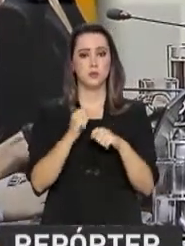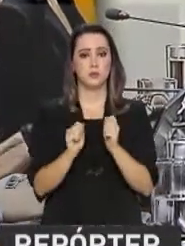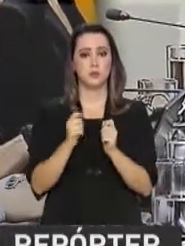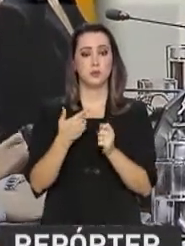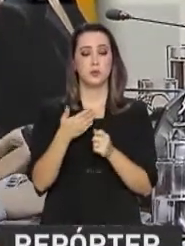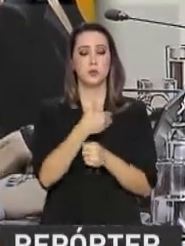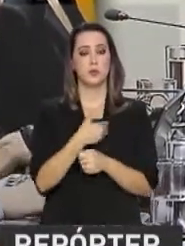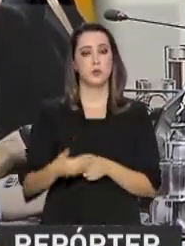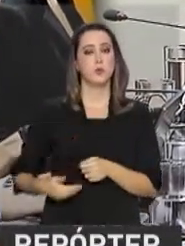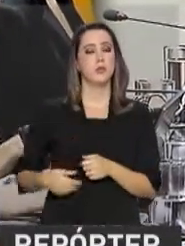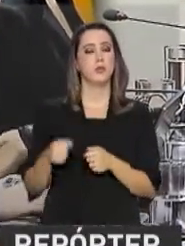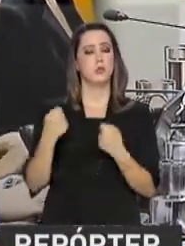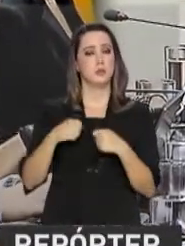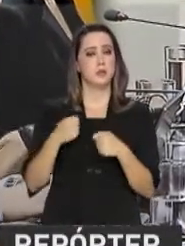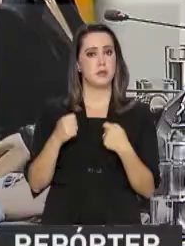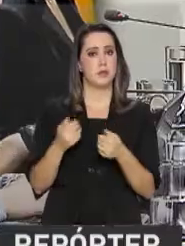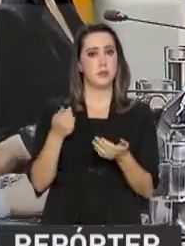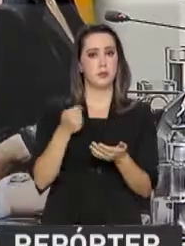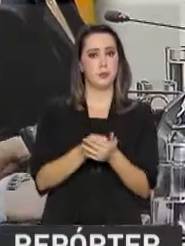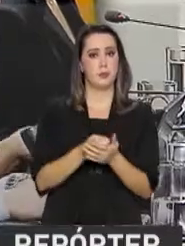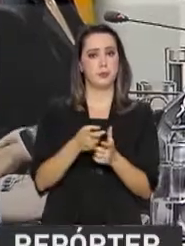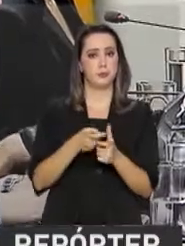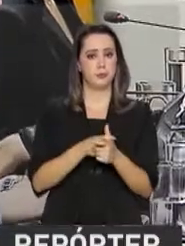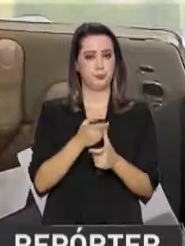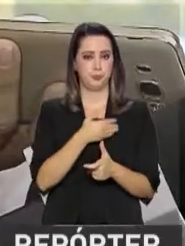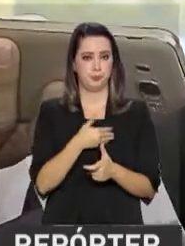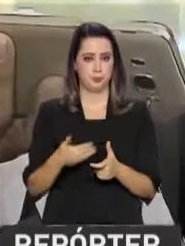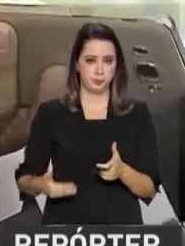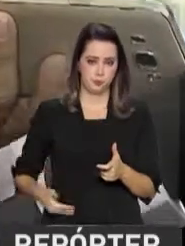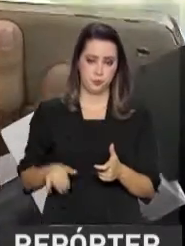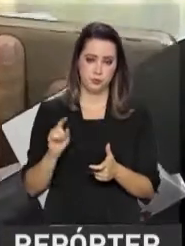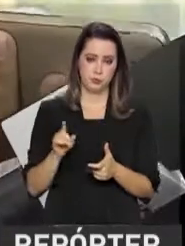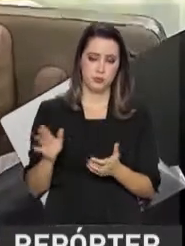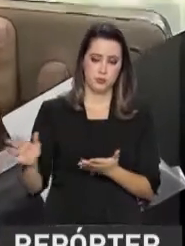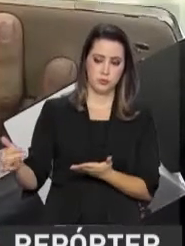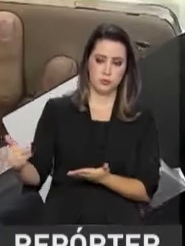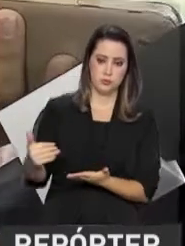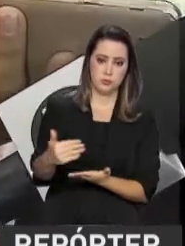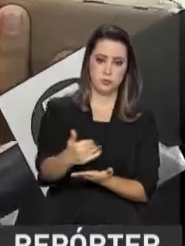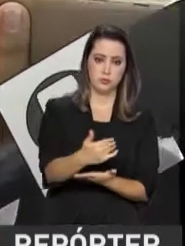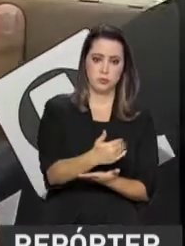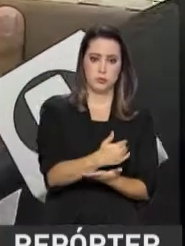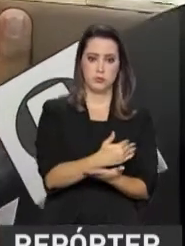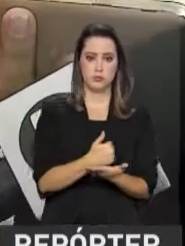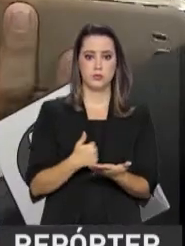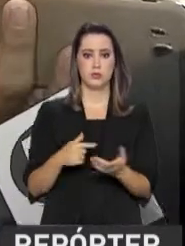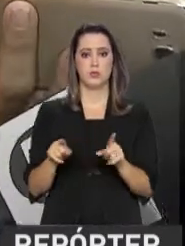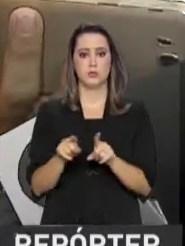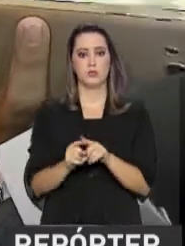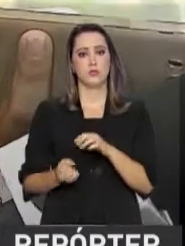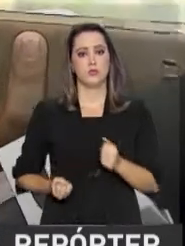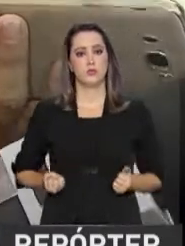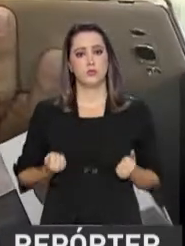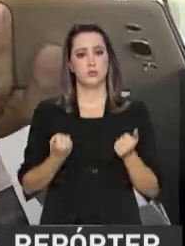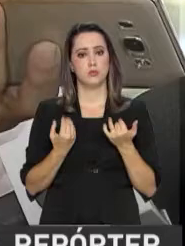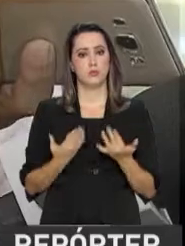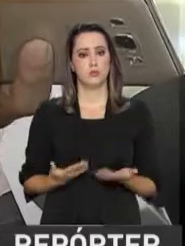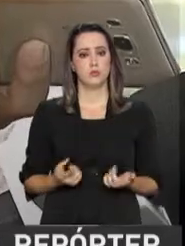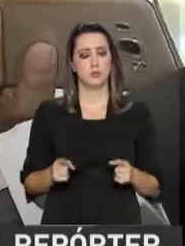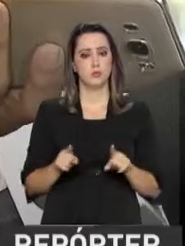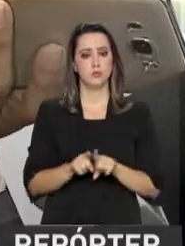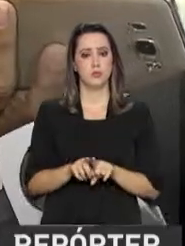que o governo faz para saldar a dívida pública em voga arrecadação e despesas é é portanto